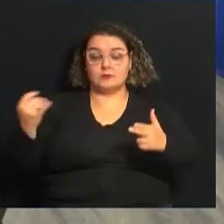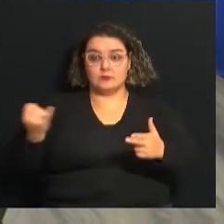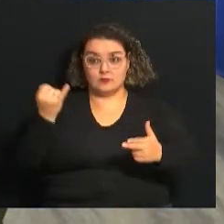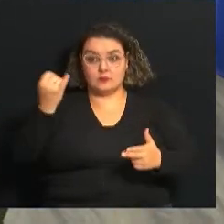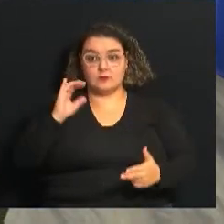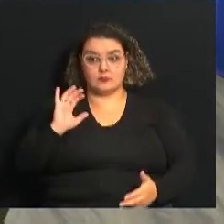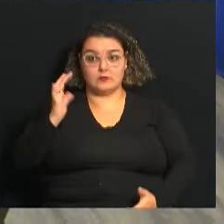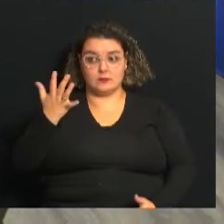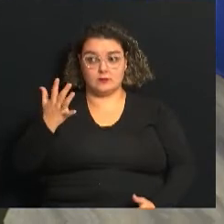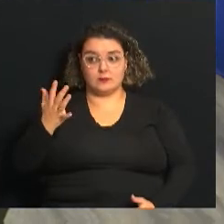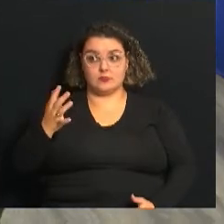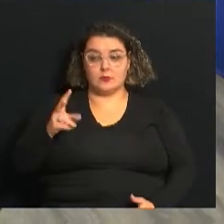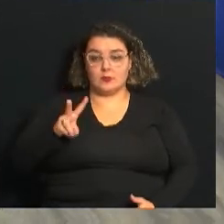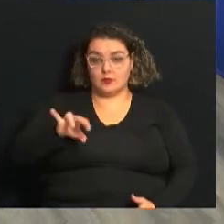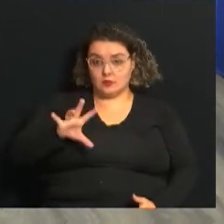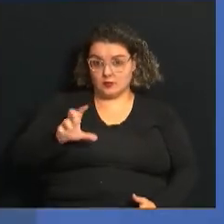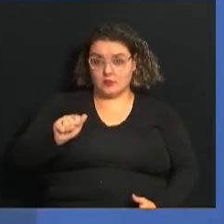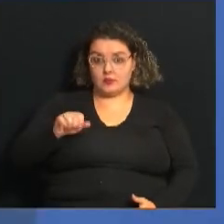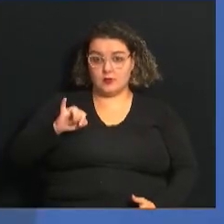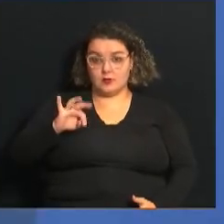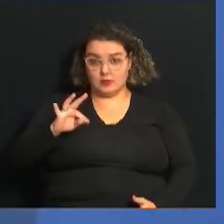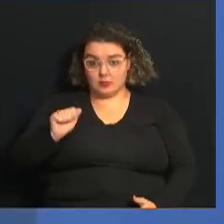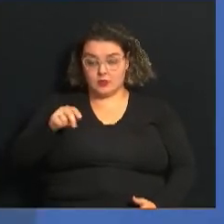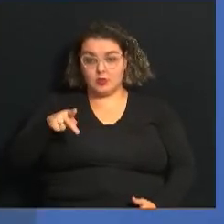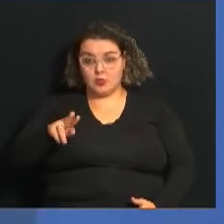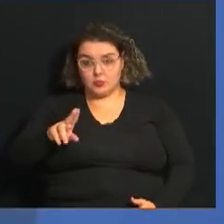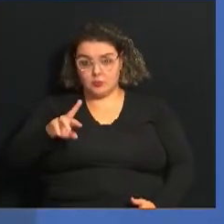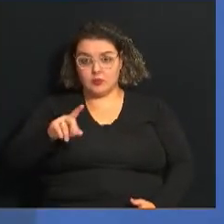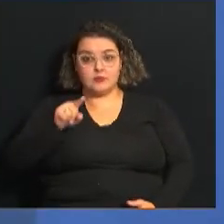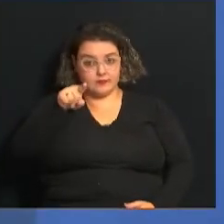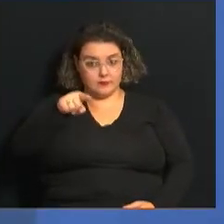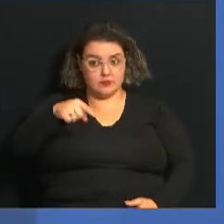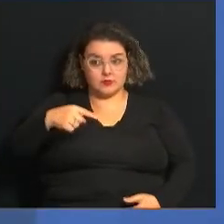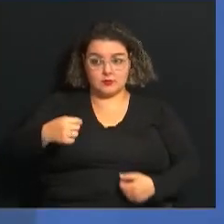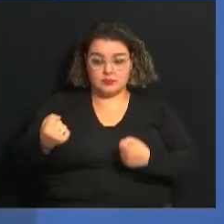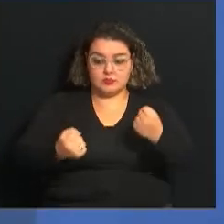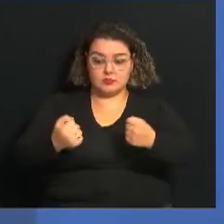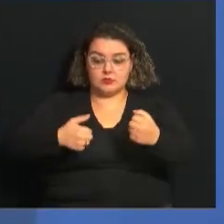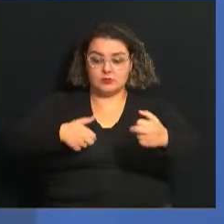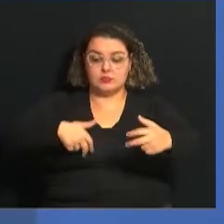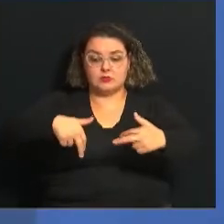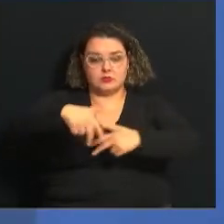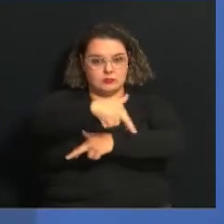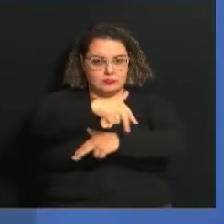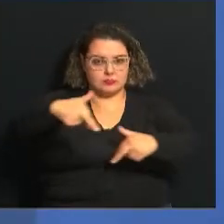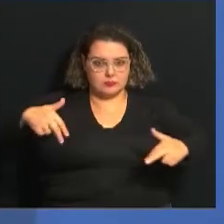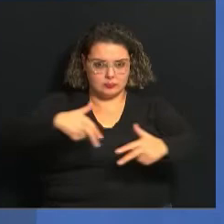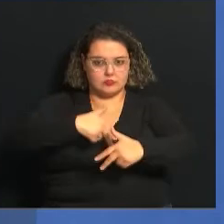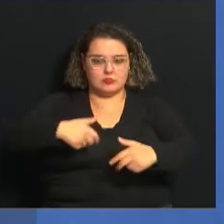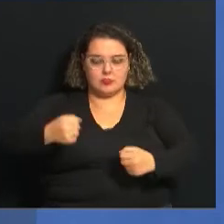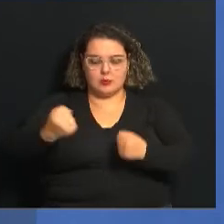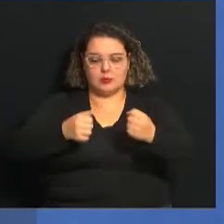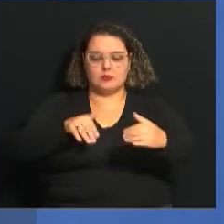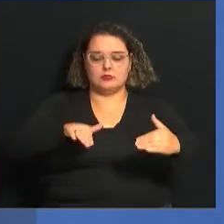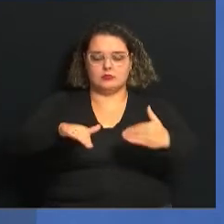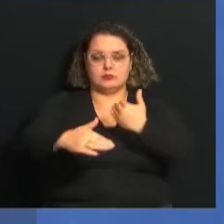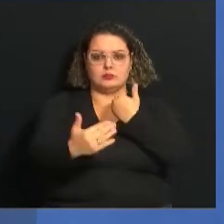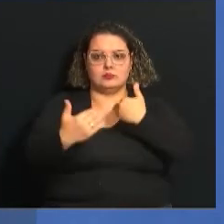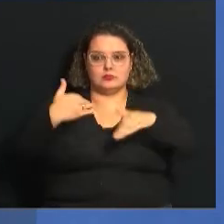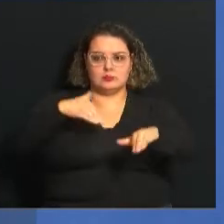Vila Itapura. Isso mesmo, olha, você que transita ali, justamente em cruzamentos da rua Jorge